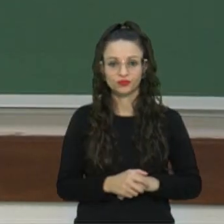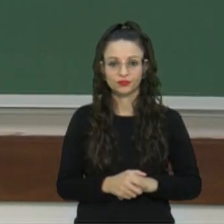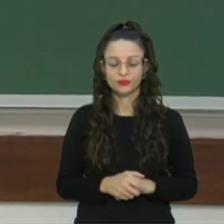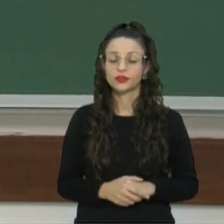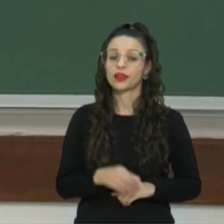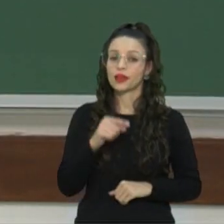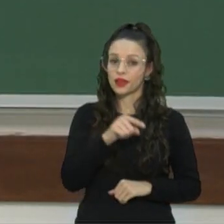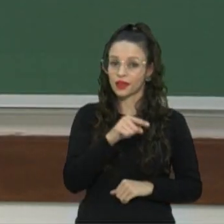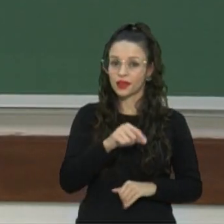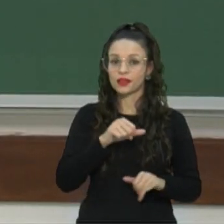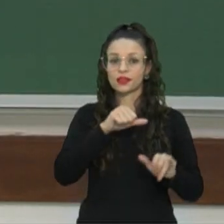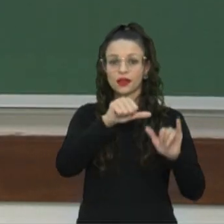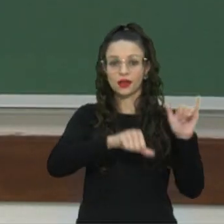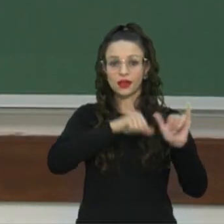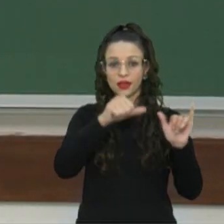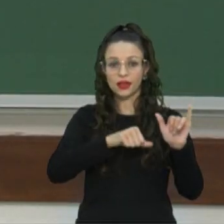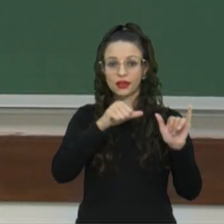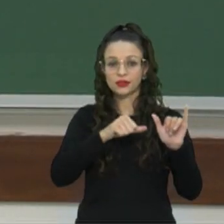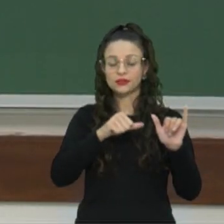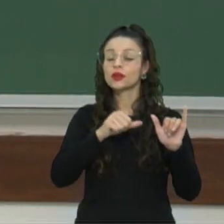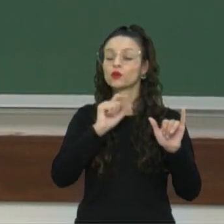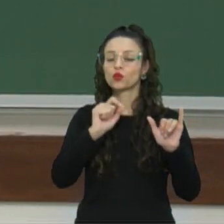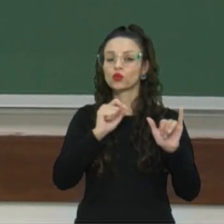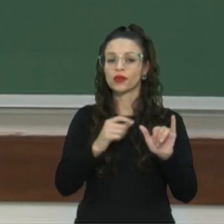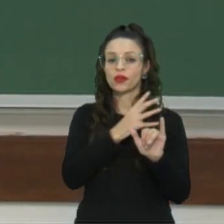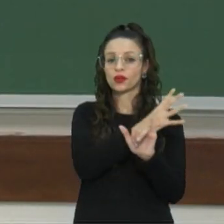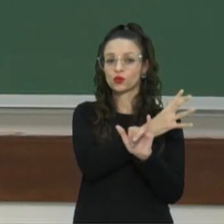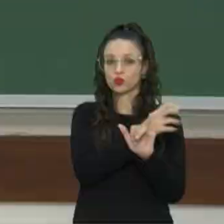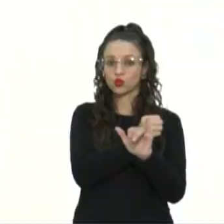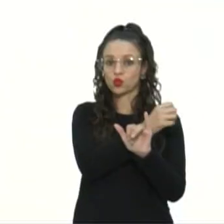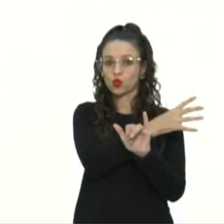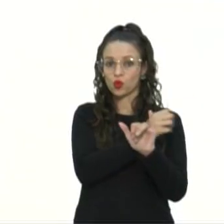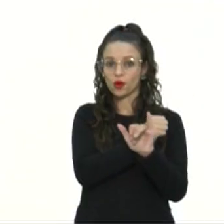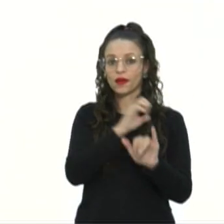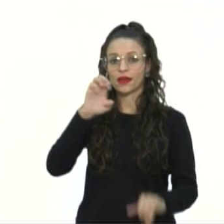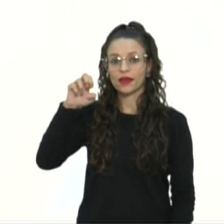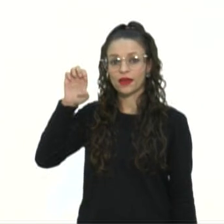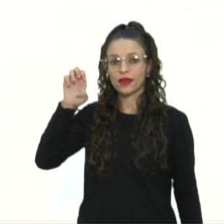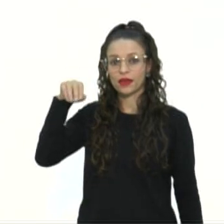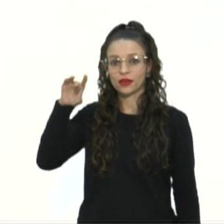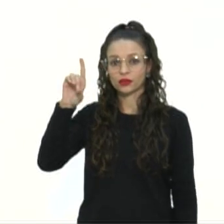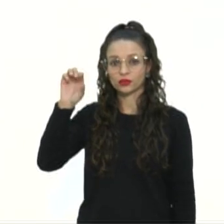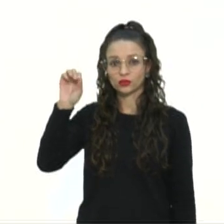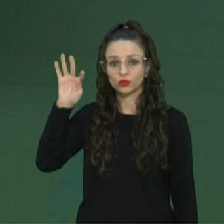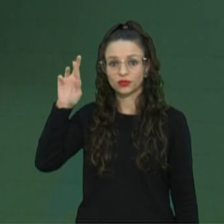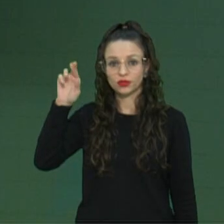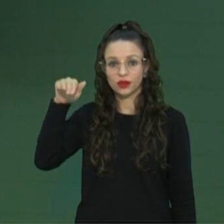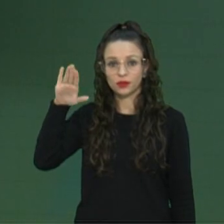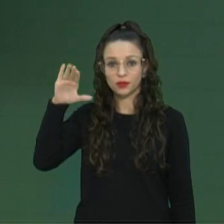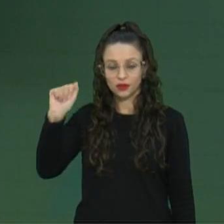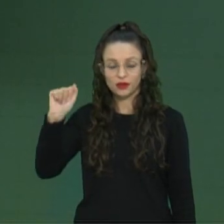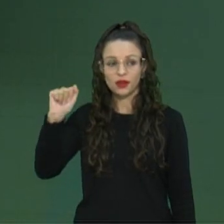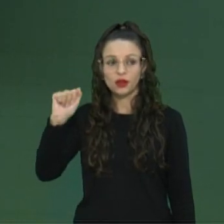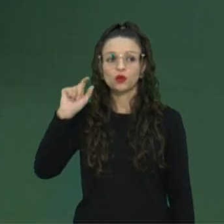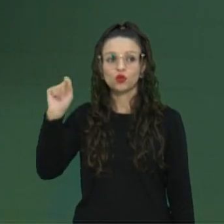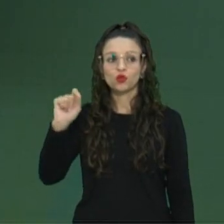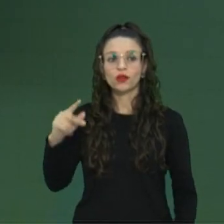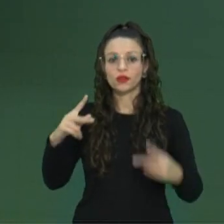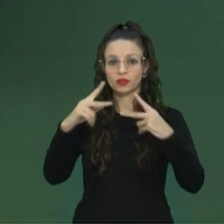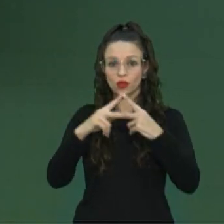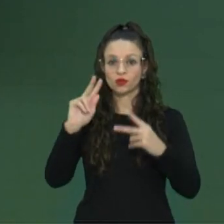Ou elas são reações endotérmicas ou exotérmicas. Nas endotérmicas, a gente vai ter sempre um ΔH com um